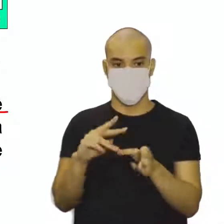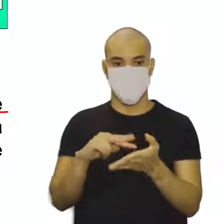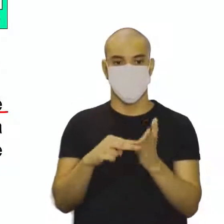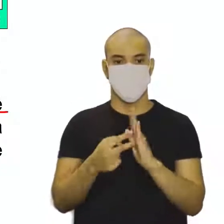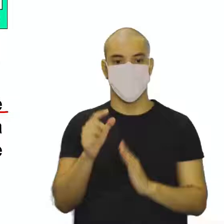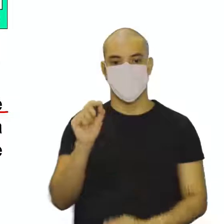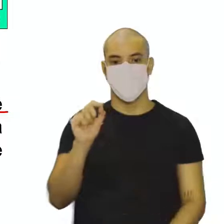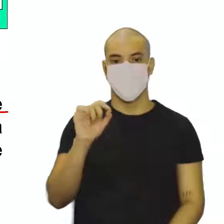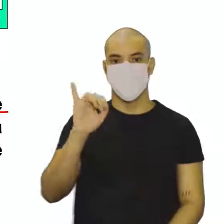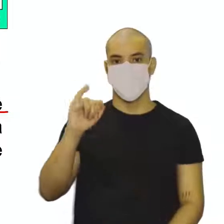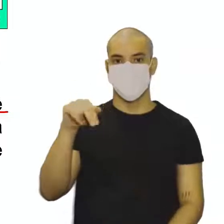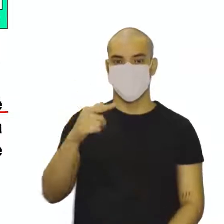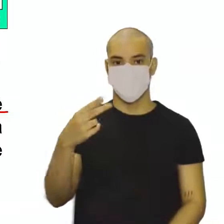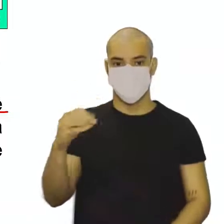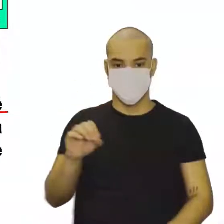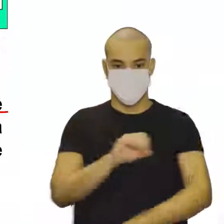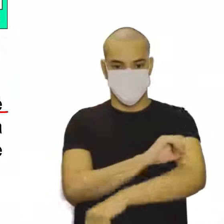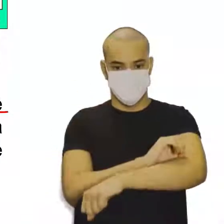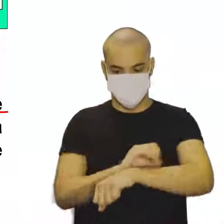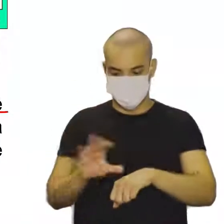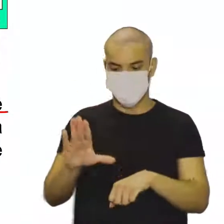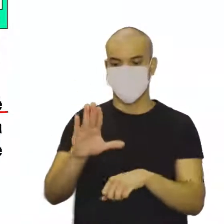chamado de indução